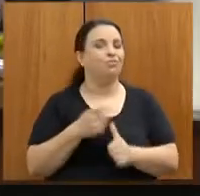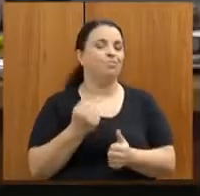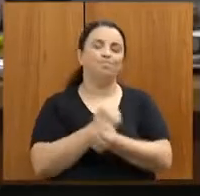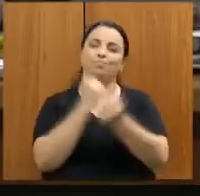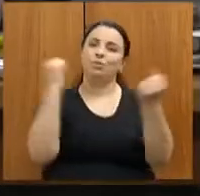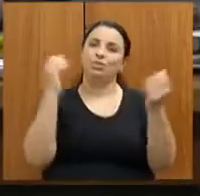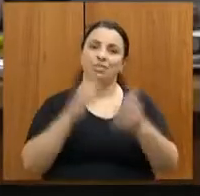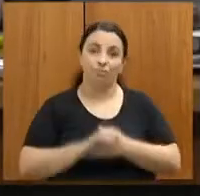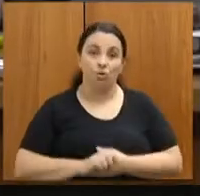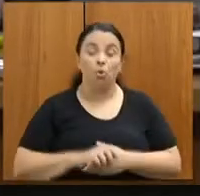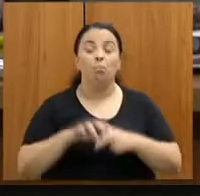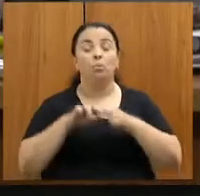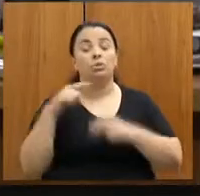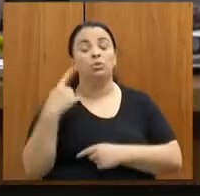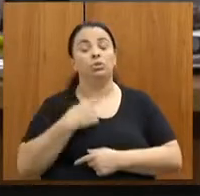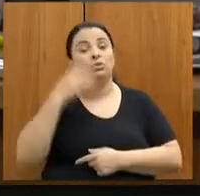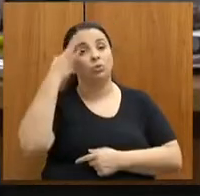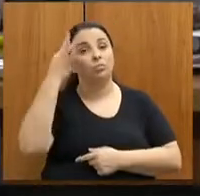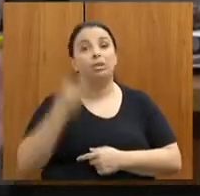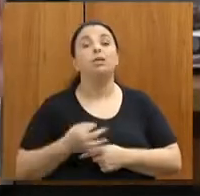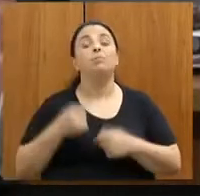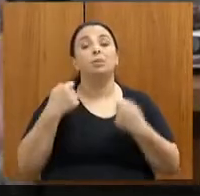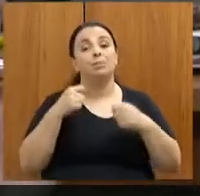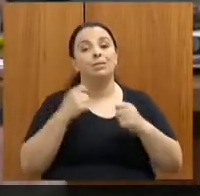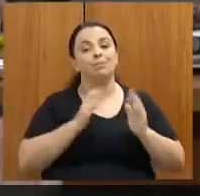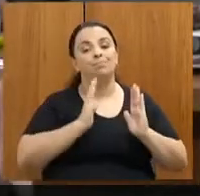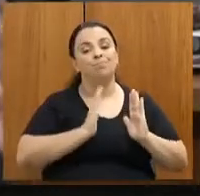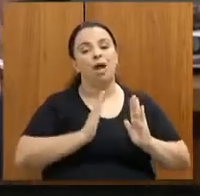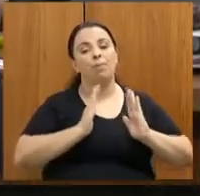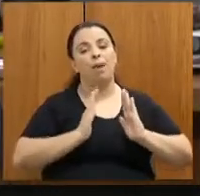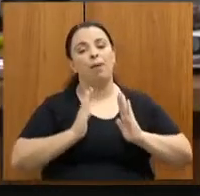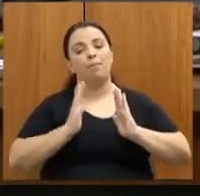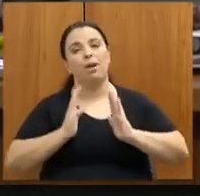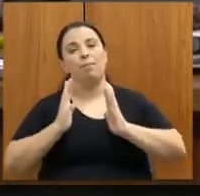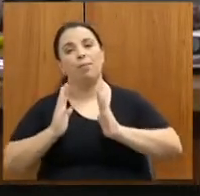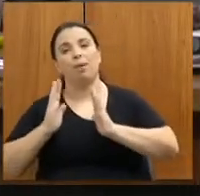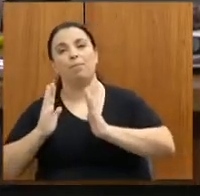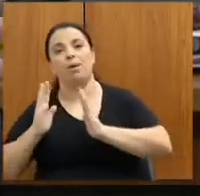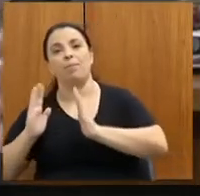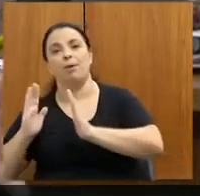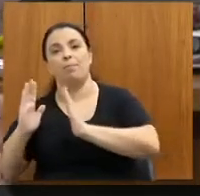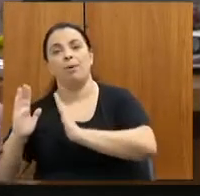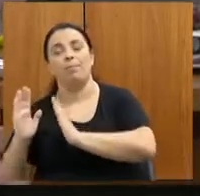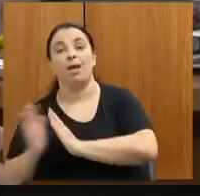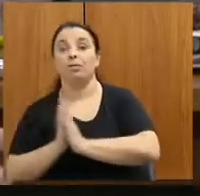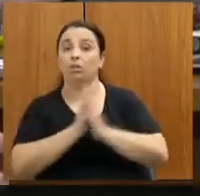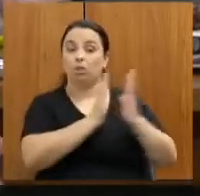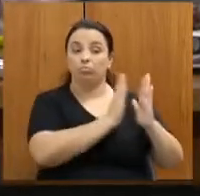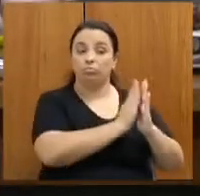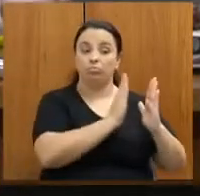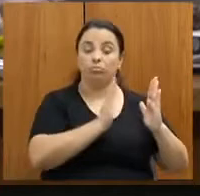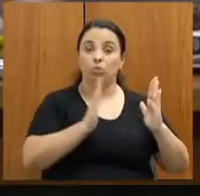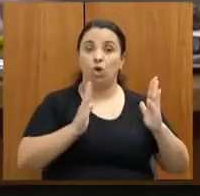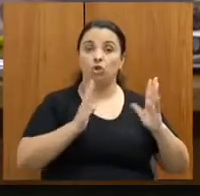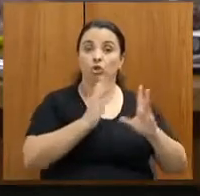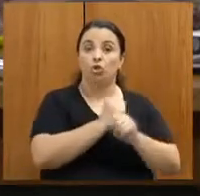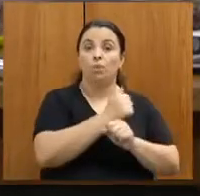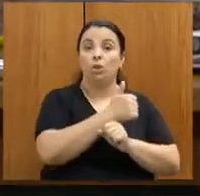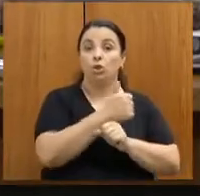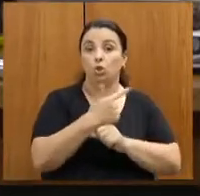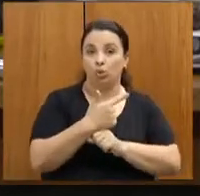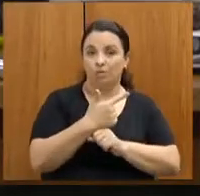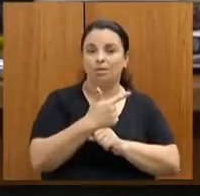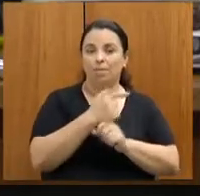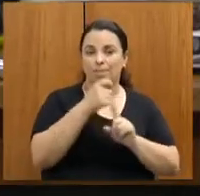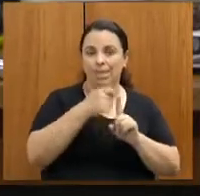necessário fazer isso de forma qual Latina no primeiro ano nos doze primeiros meses não haveria pagamento da dívida a